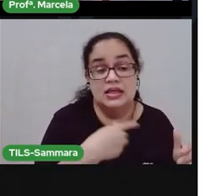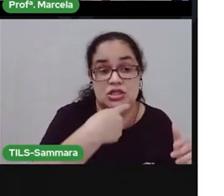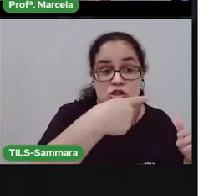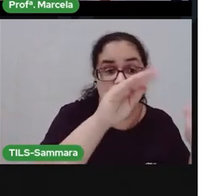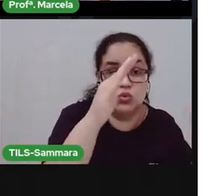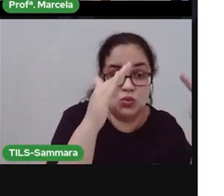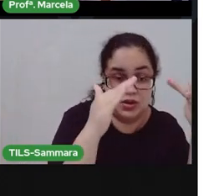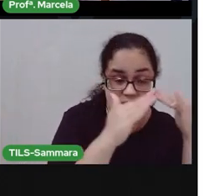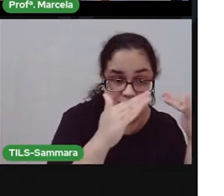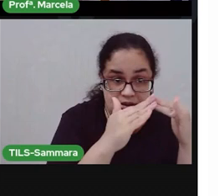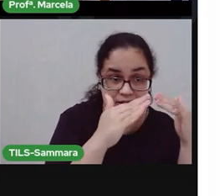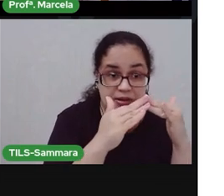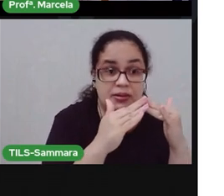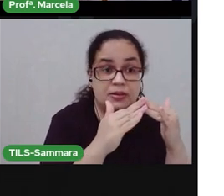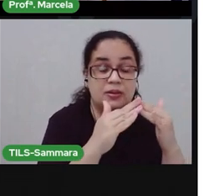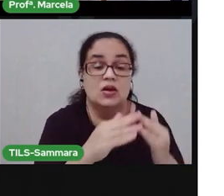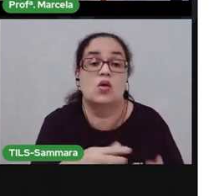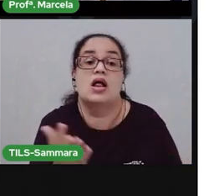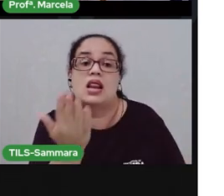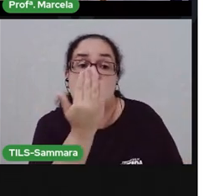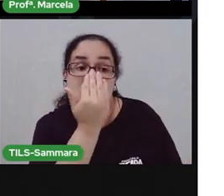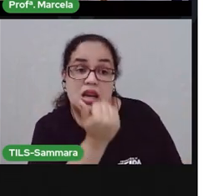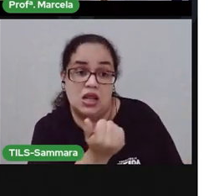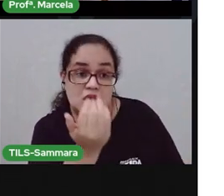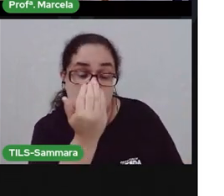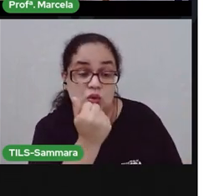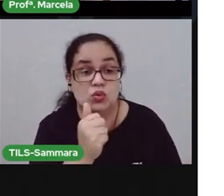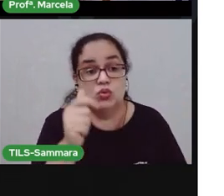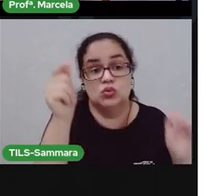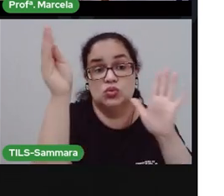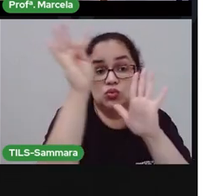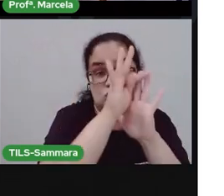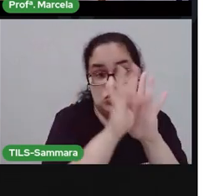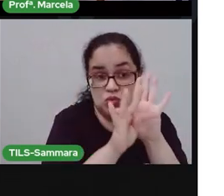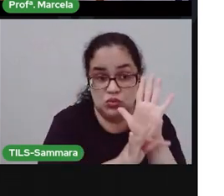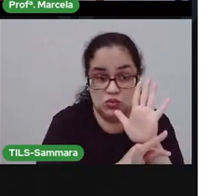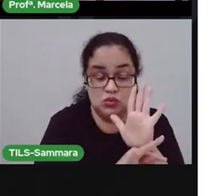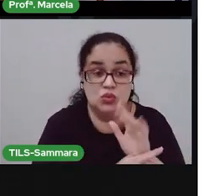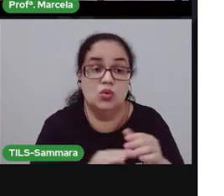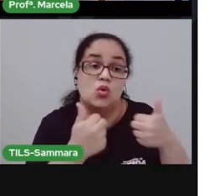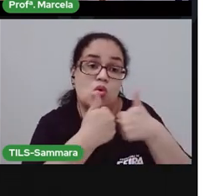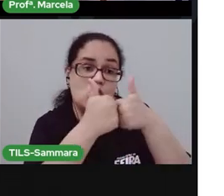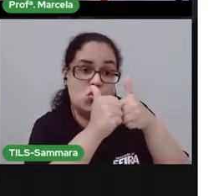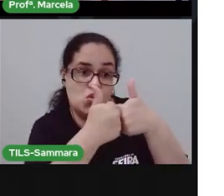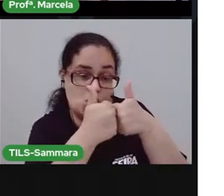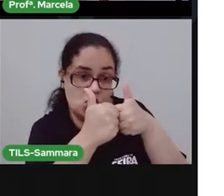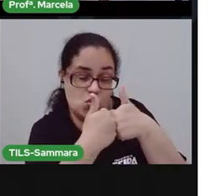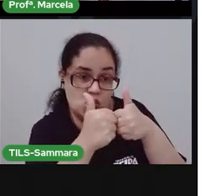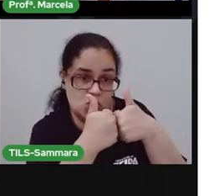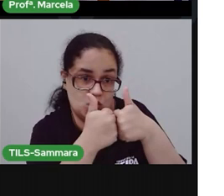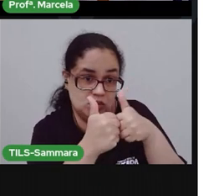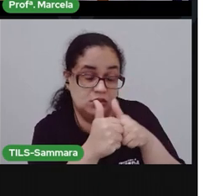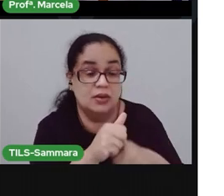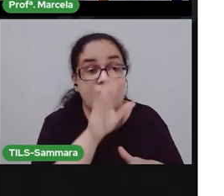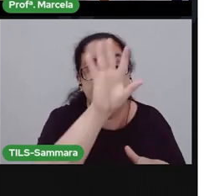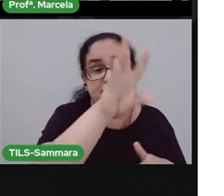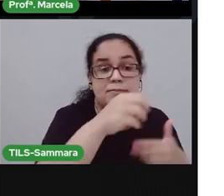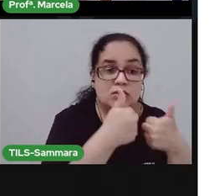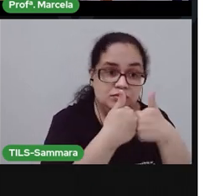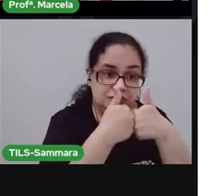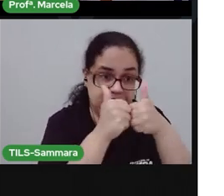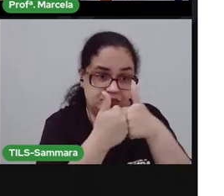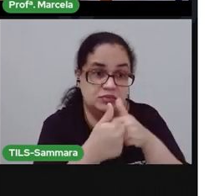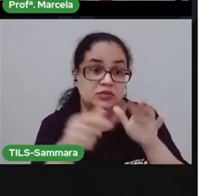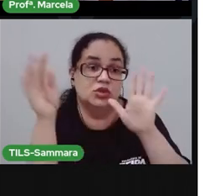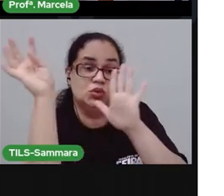na embalagem do alimento. Você vê um texto escrito lá no letreiro do ônibus, quando você vai pegar um ônibus. Vê um